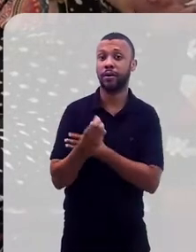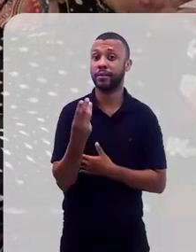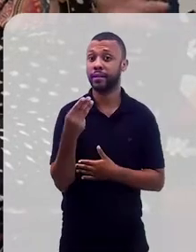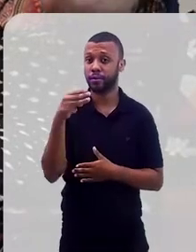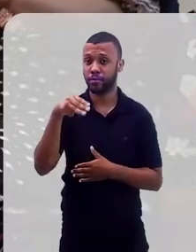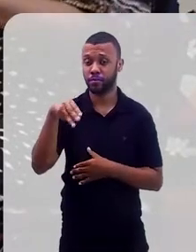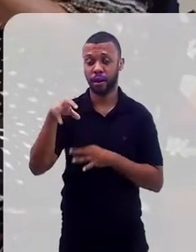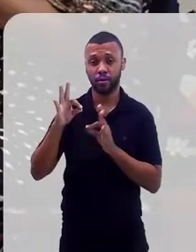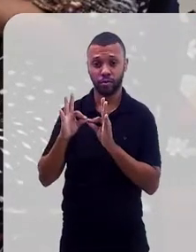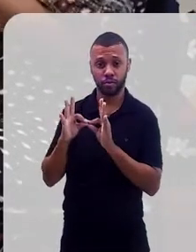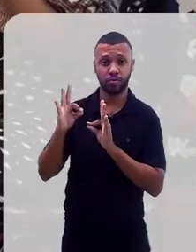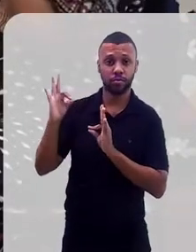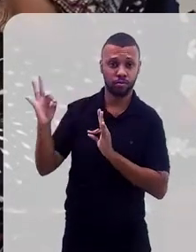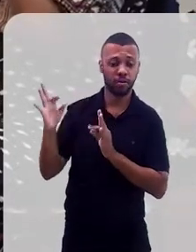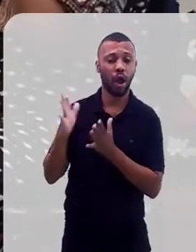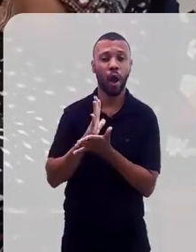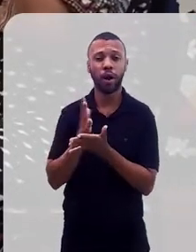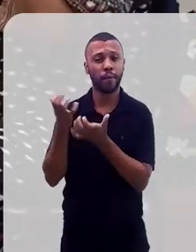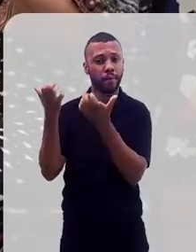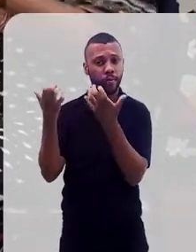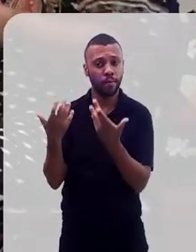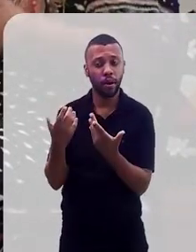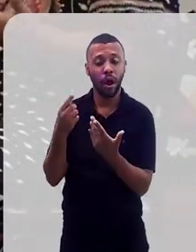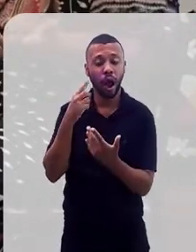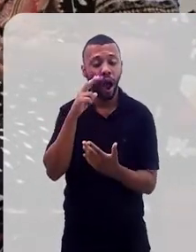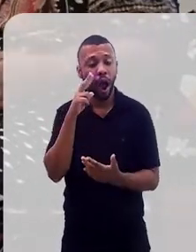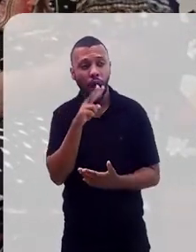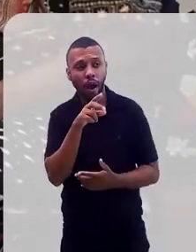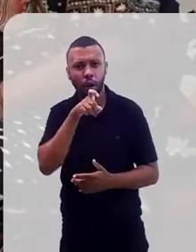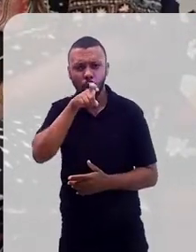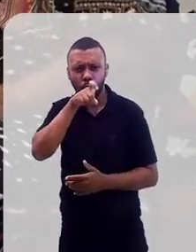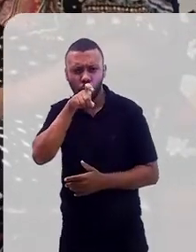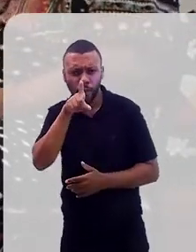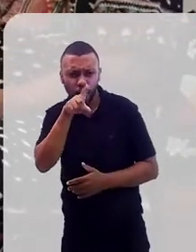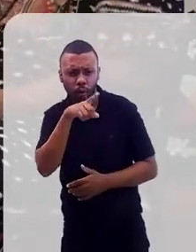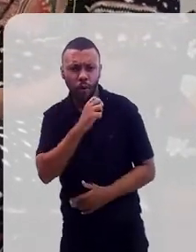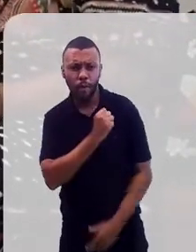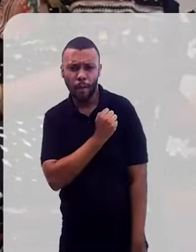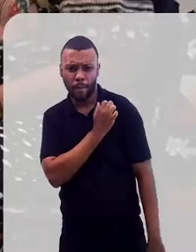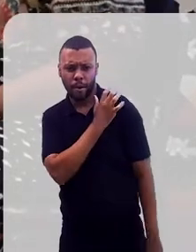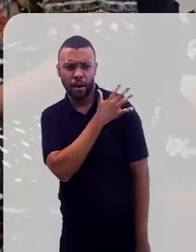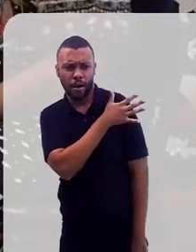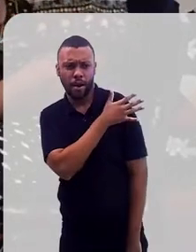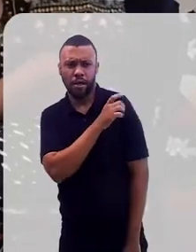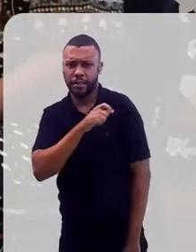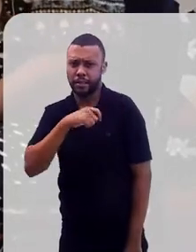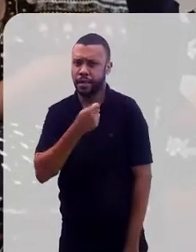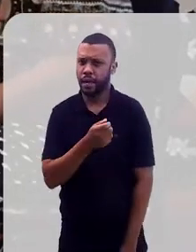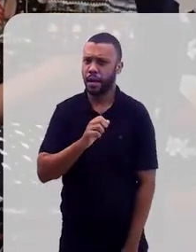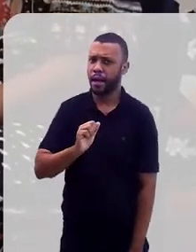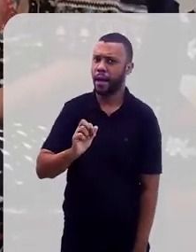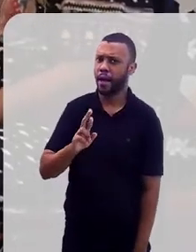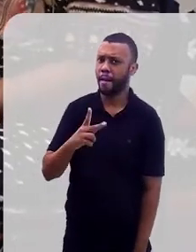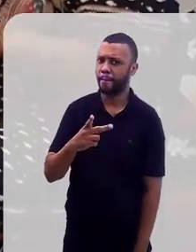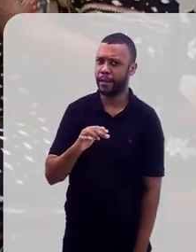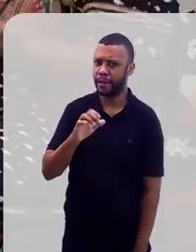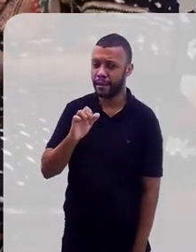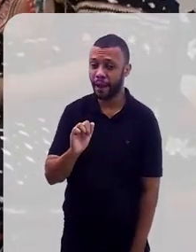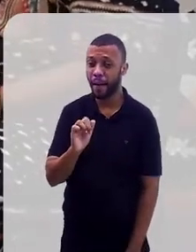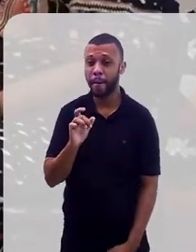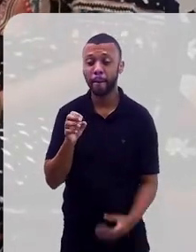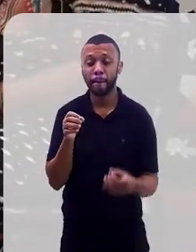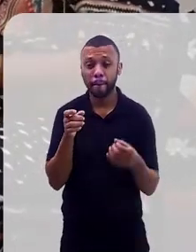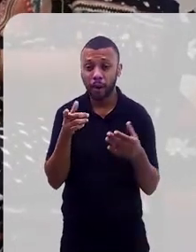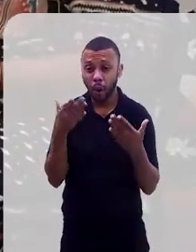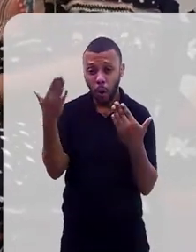uma asa à outra, eu já vi. Alguém me falou, olha uma harpia, e eu olhava e olhava e não via aquela harpia. Ali,